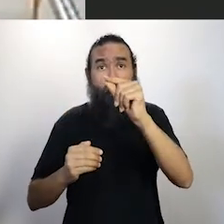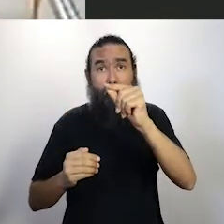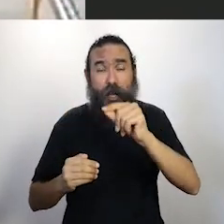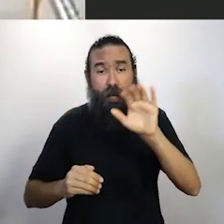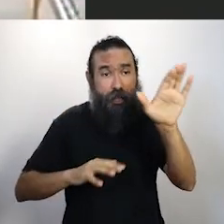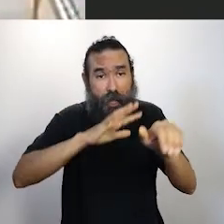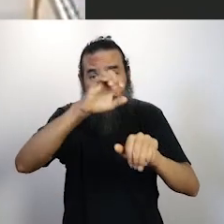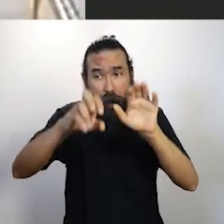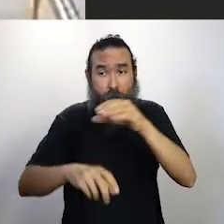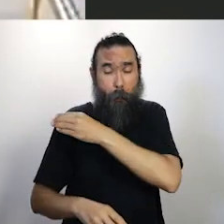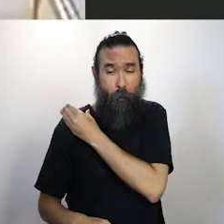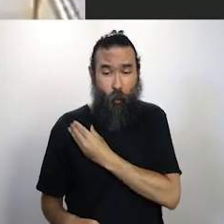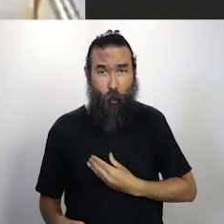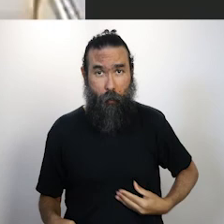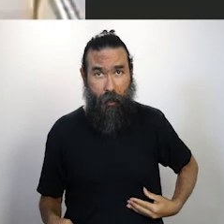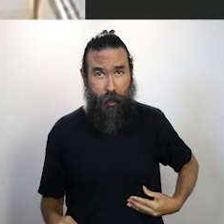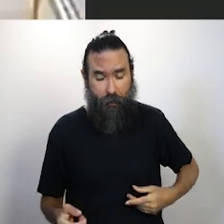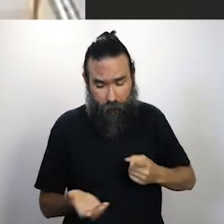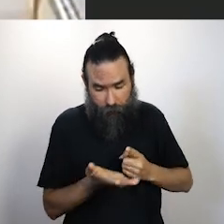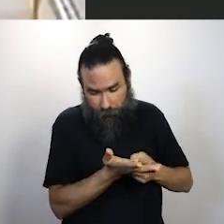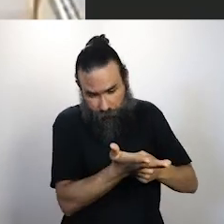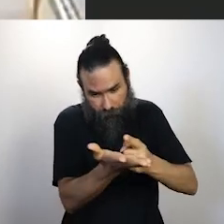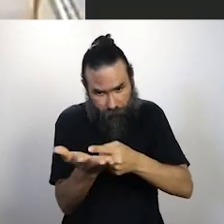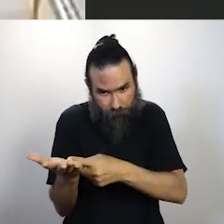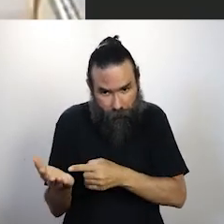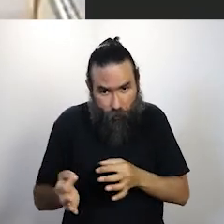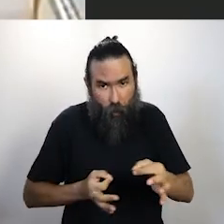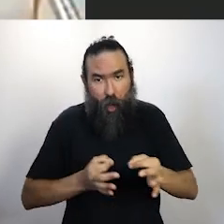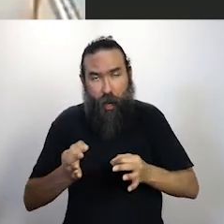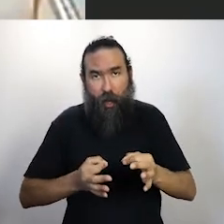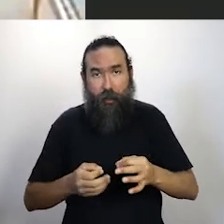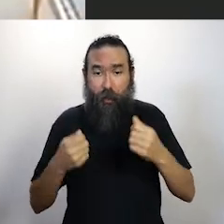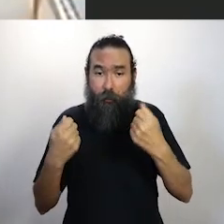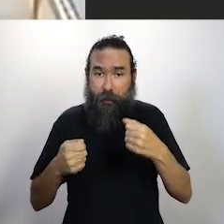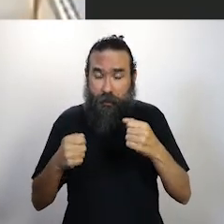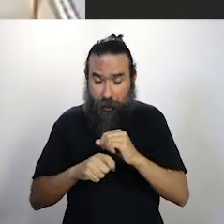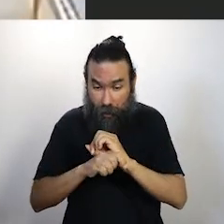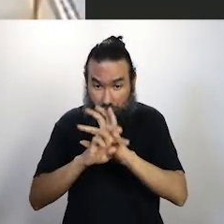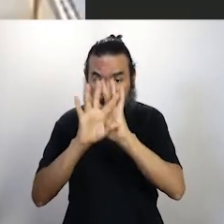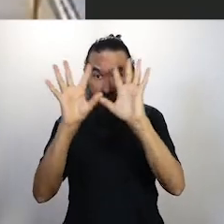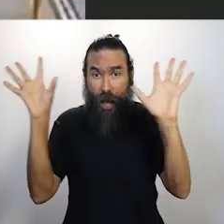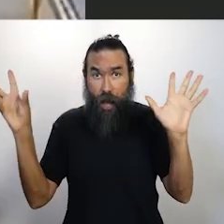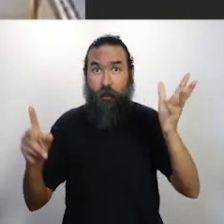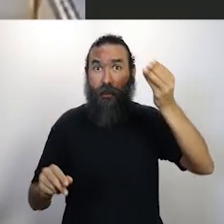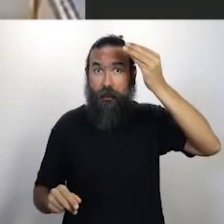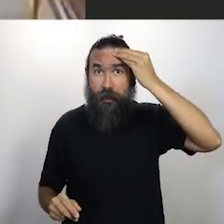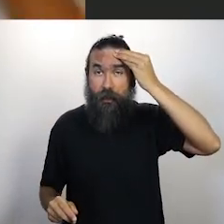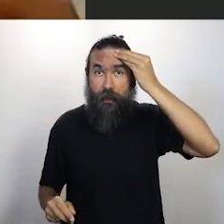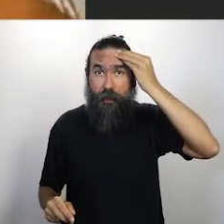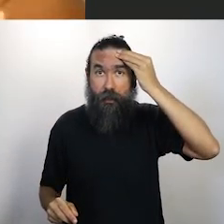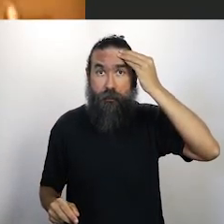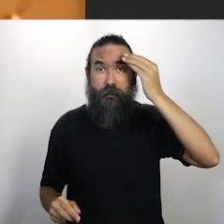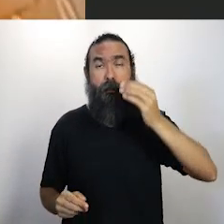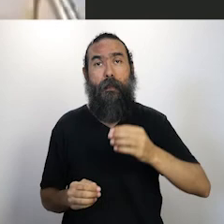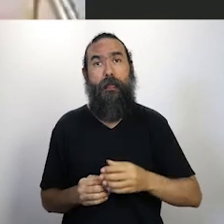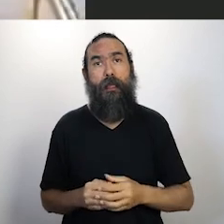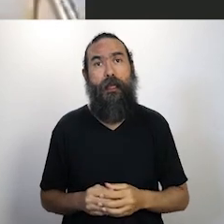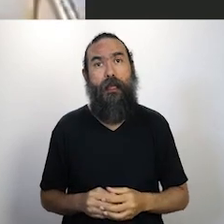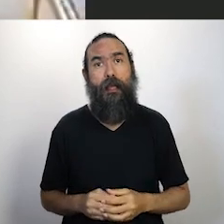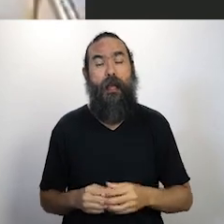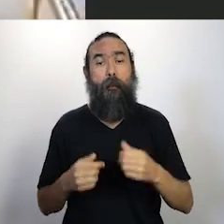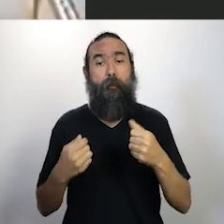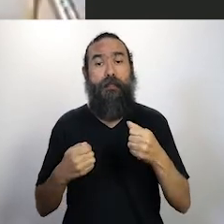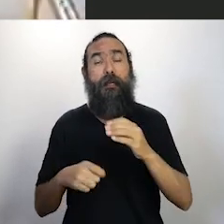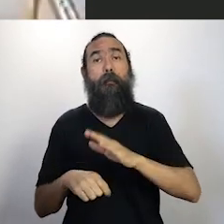públicas então nós temos que deixar muito claro que nós não podemos pessoalizar essas questões por mais respeito e por